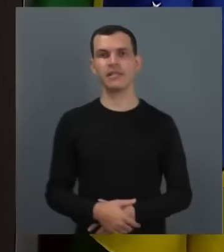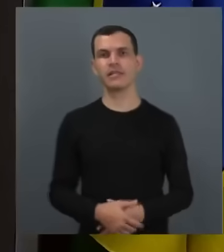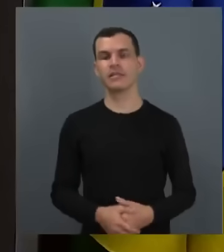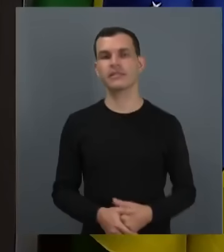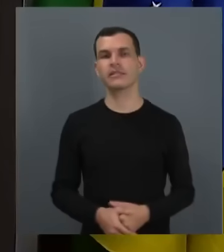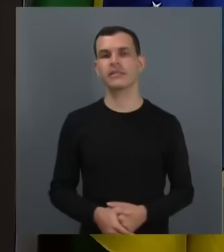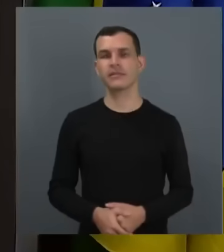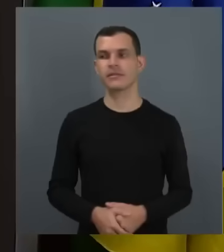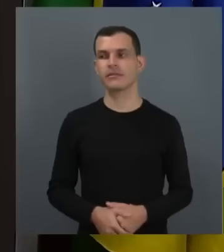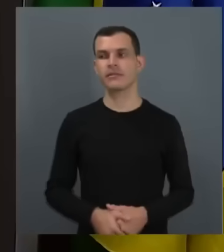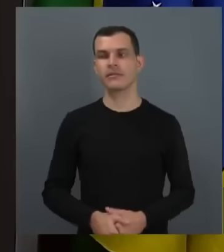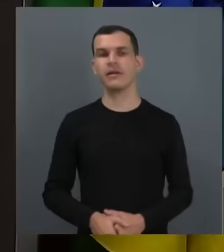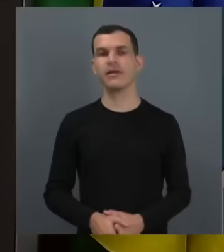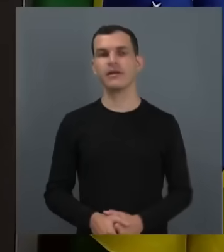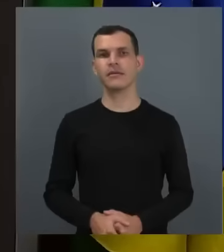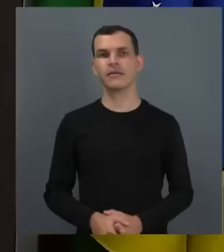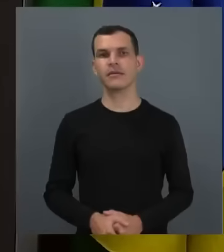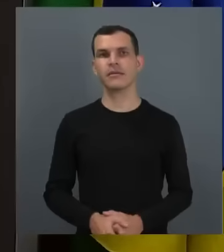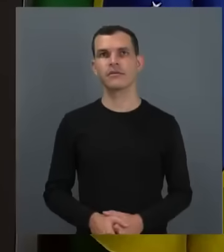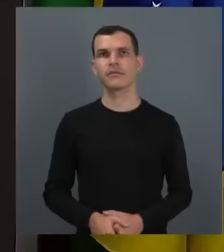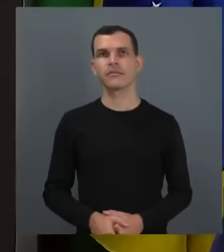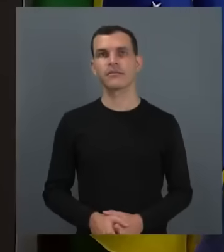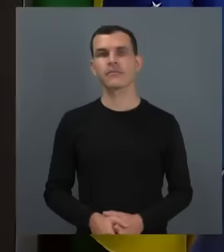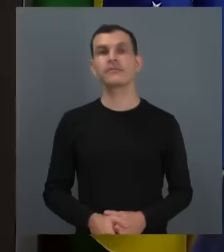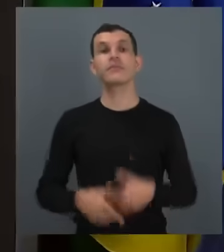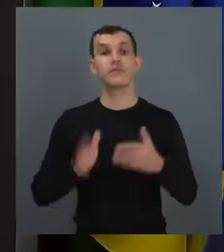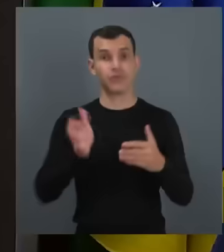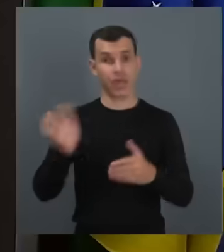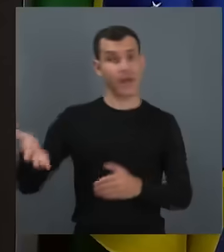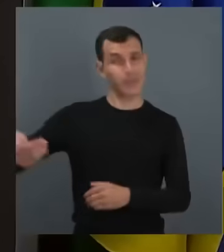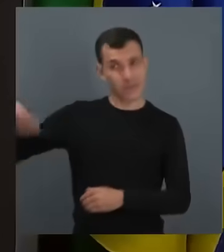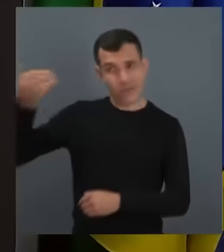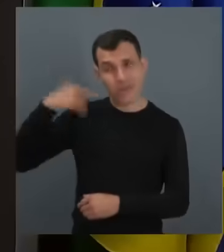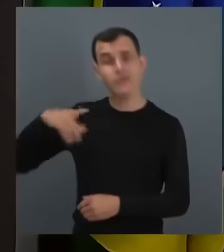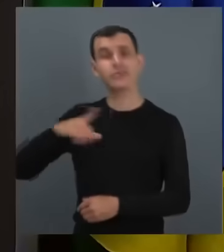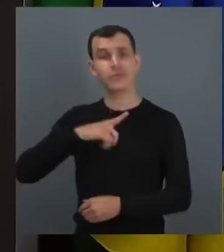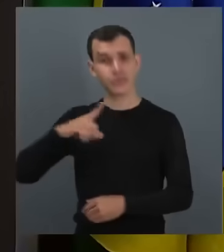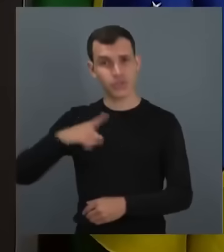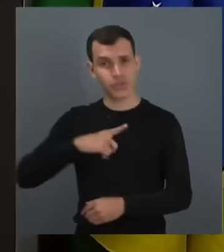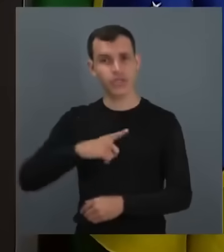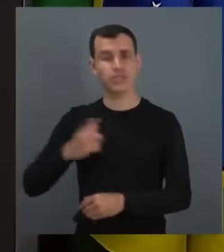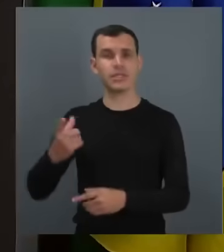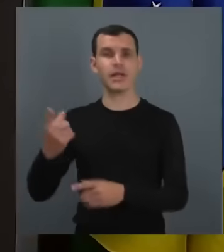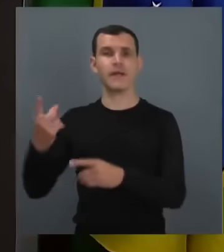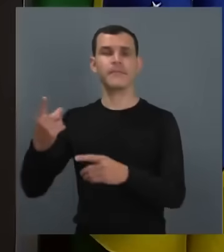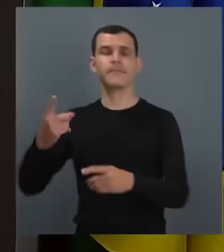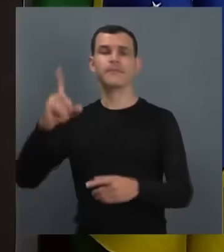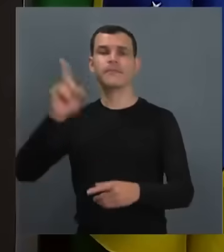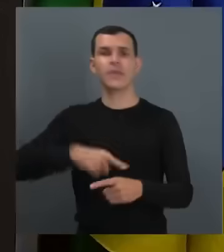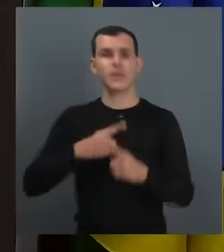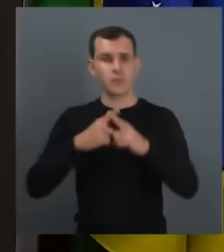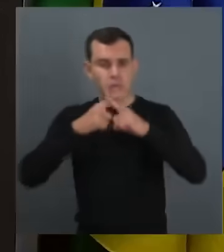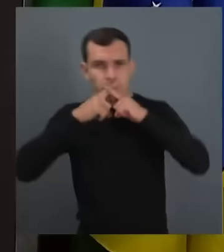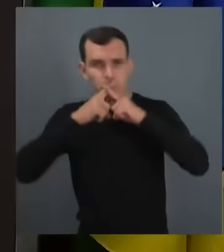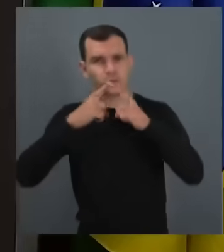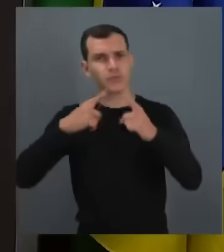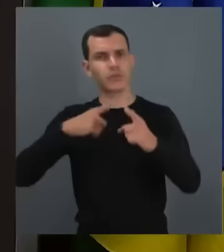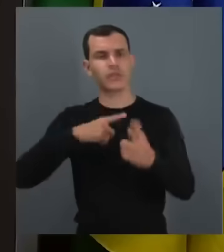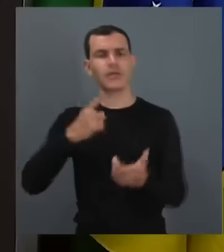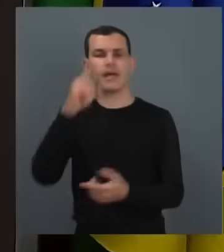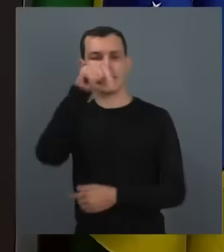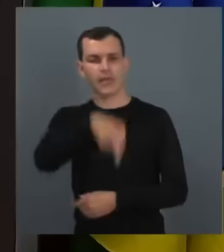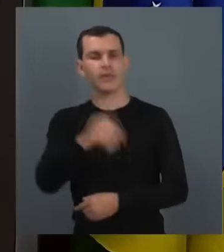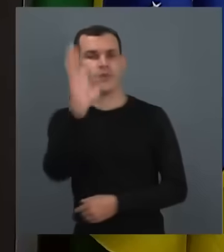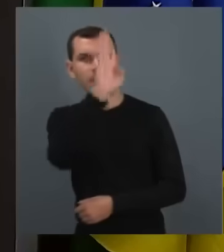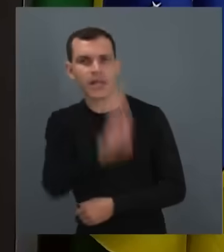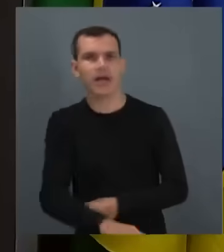beneficiar Lula, aquela censura. Já o Brasil Paralelo, que é perseguido aqui no país, essa plataforma. Até na CPI